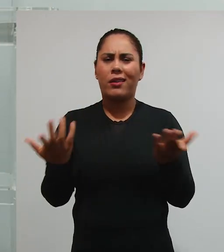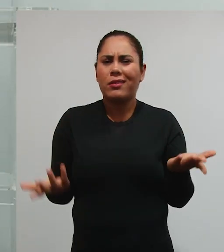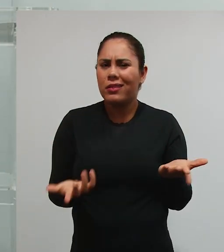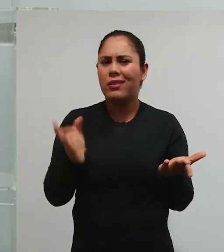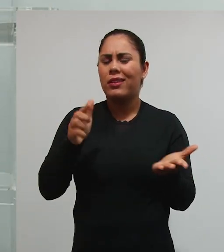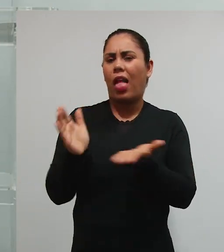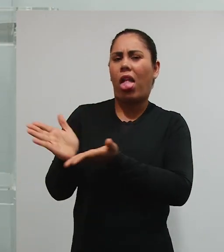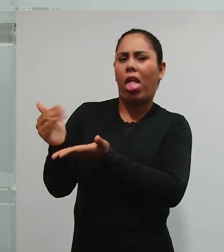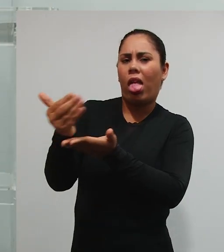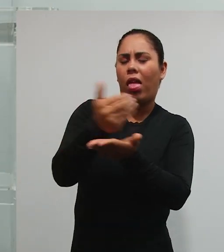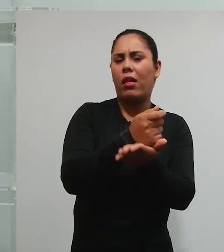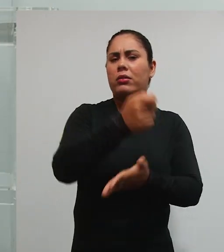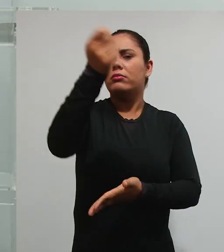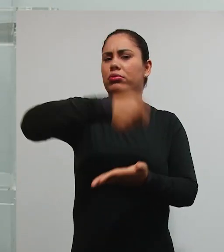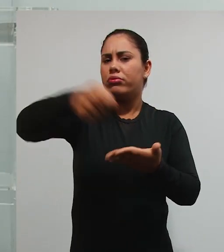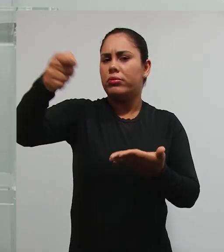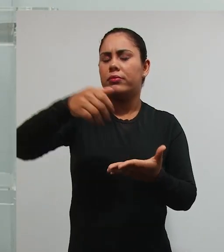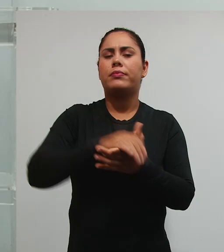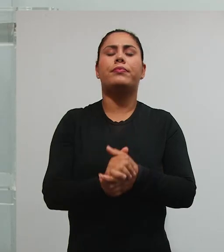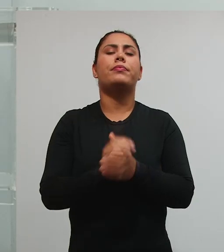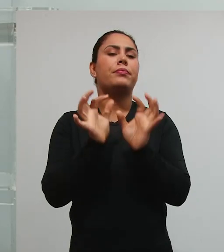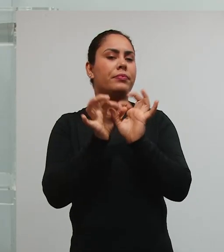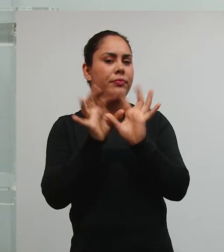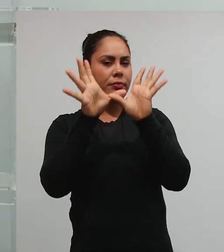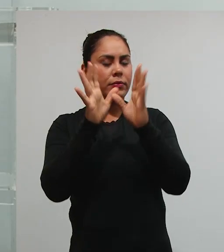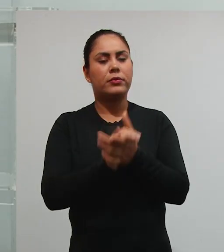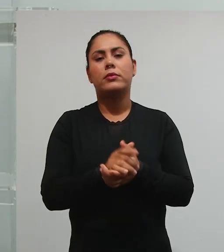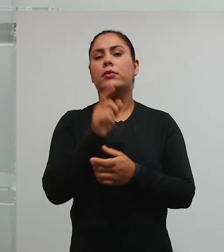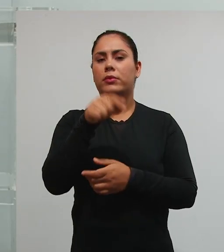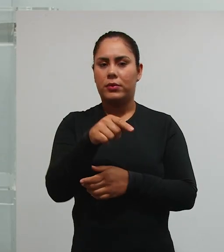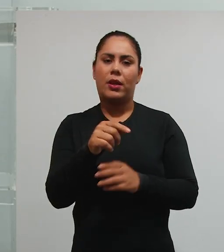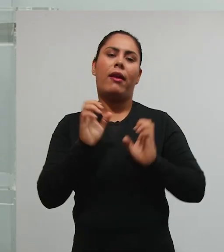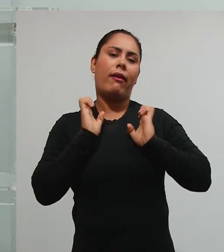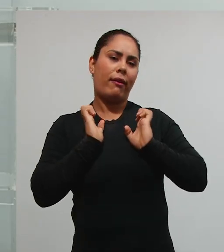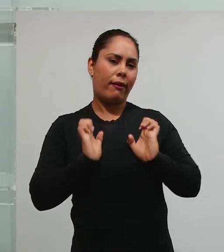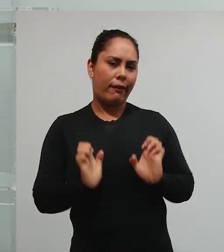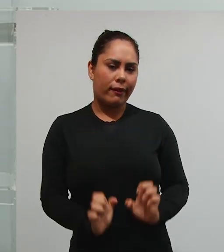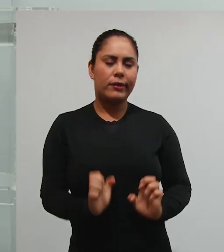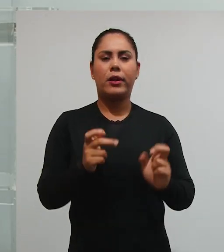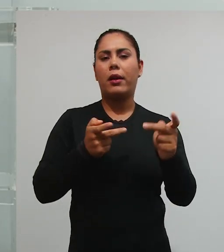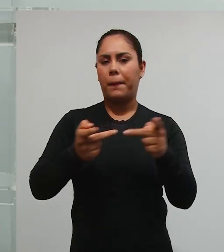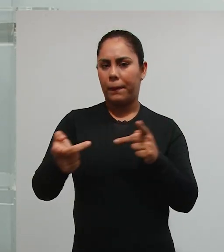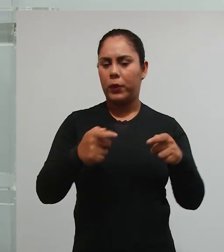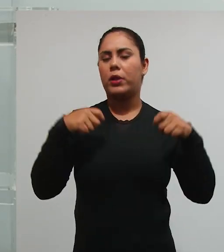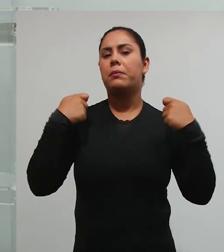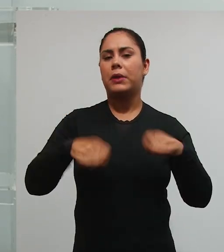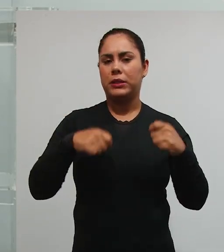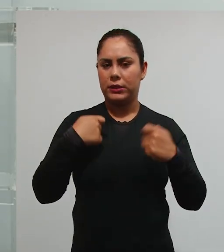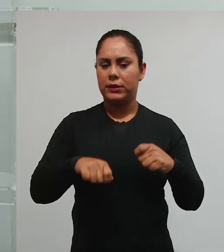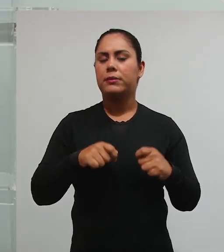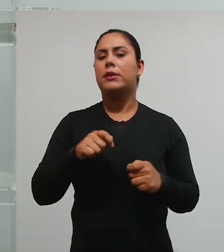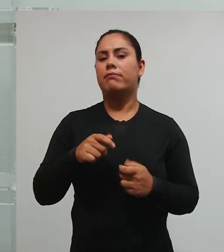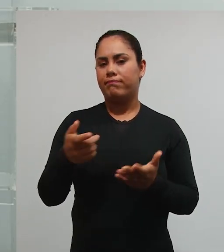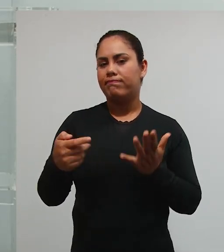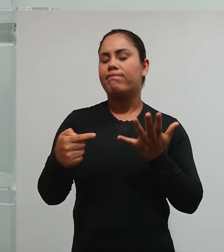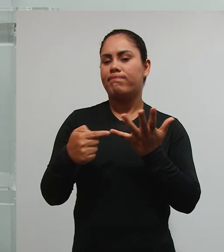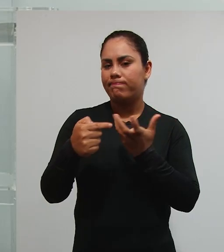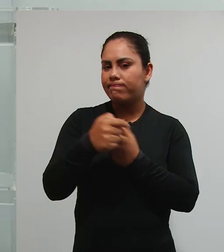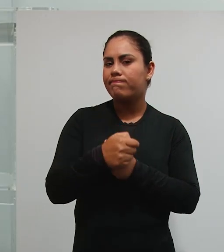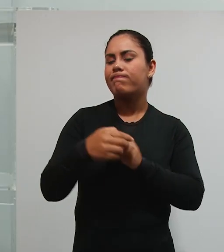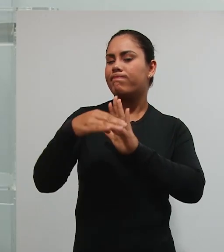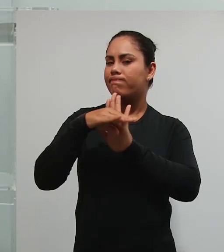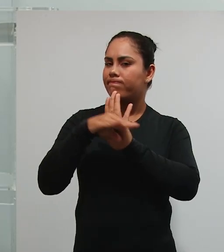fazer a coleta dessas autorizações? Bom, primeiro, por uma questão de ética, todo projeto requer esse tipo